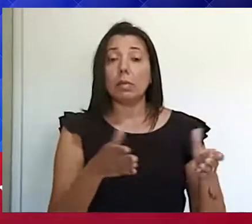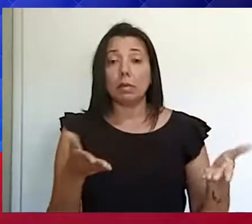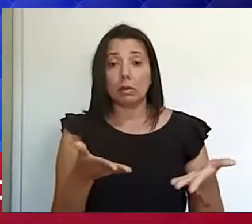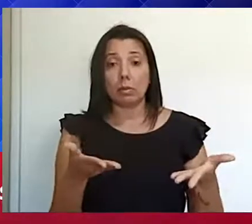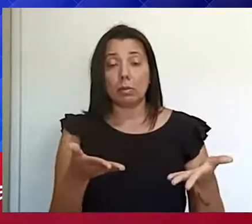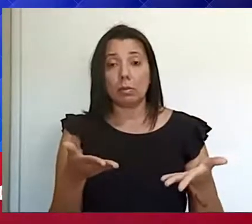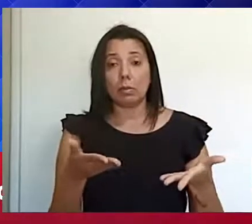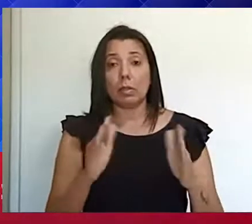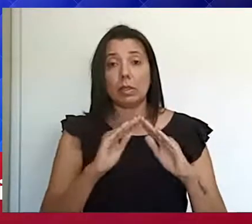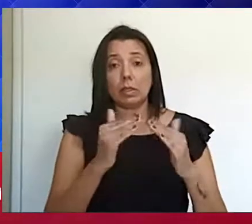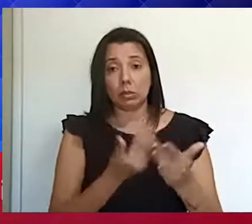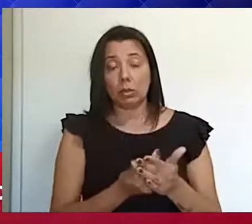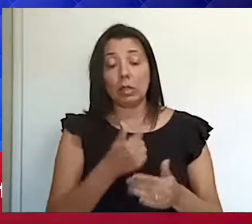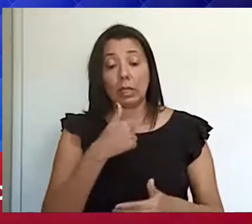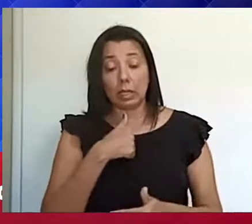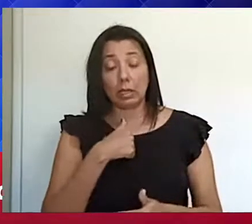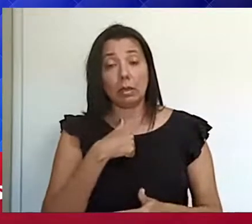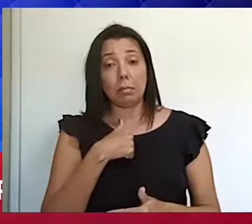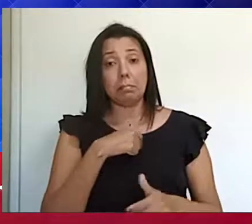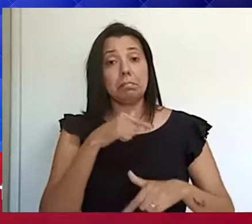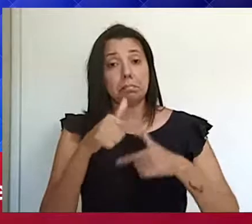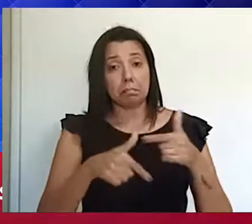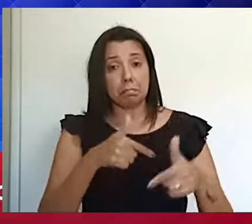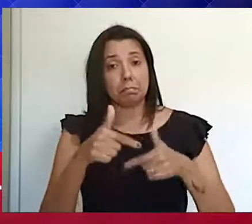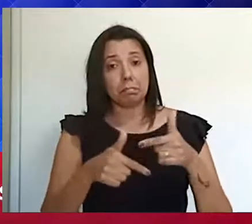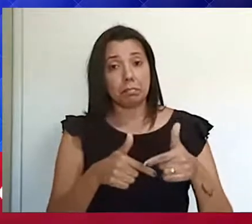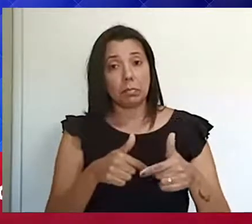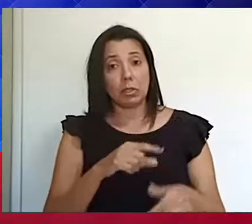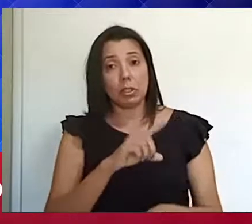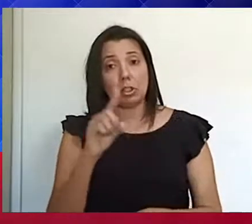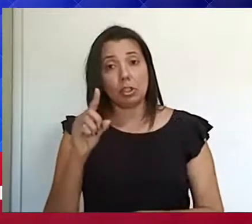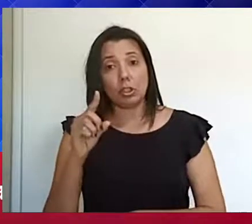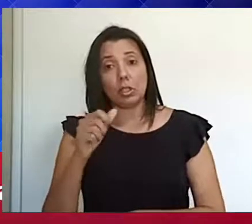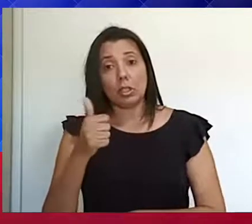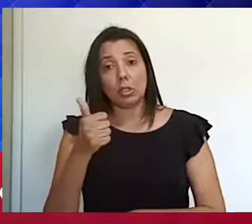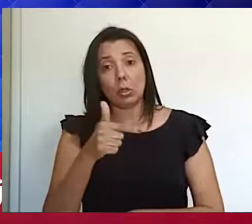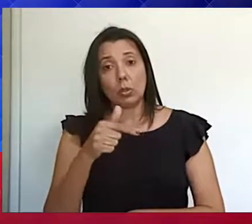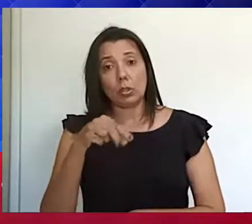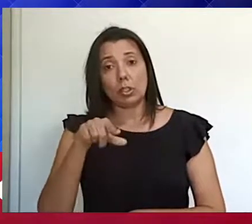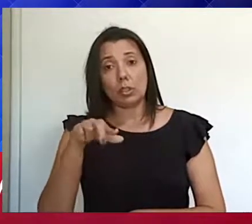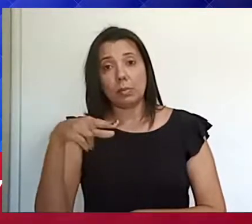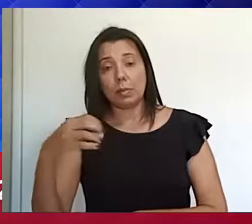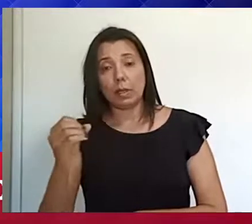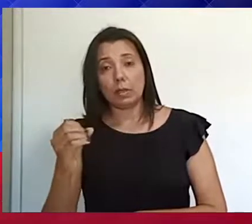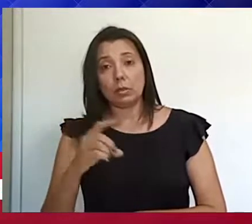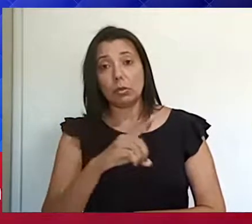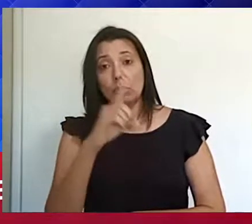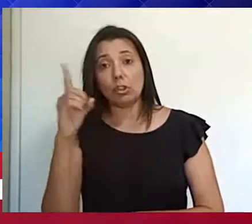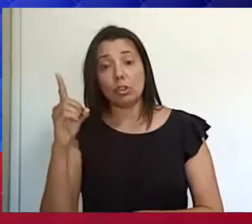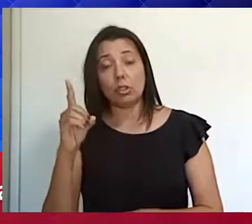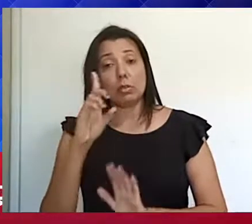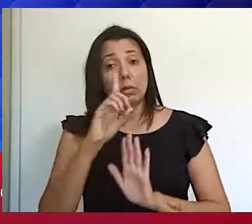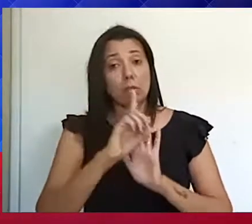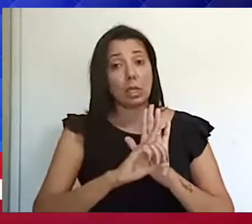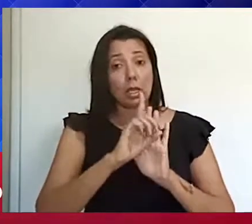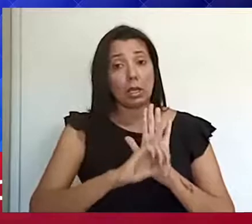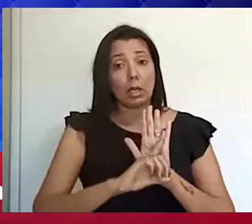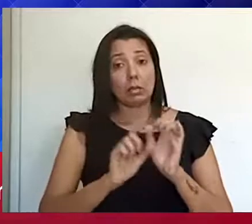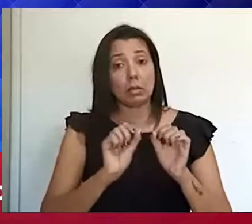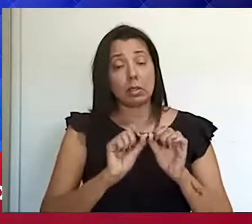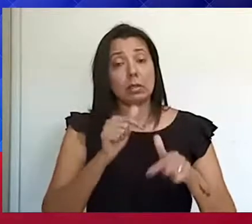eu trabalho, no dia 12 de março, que foi o dia do decreto, a gente estava realizando um trabalho na escola,